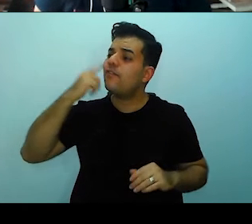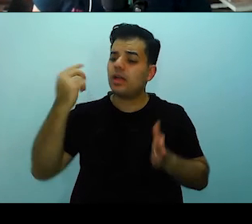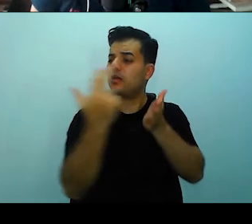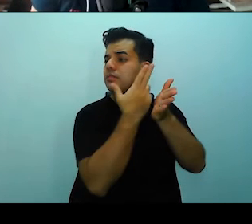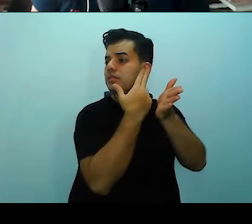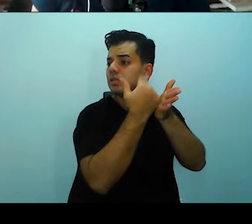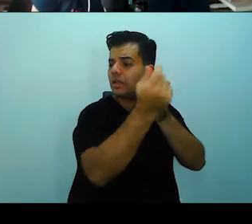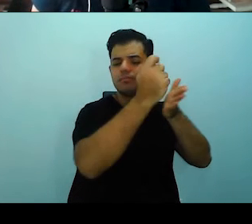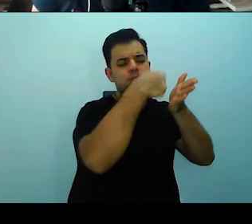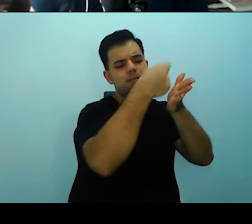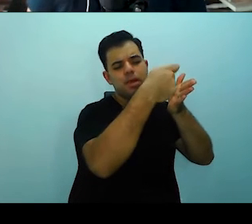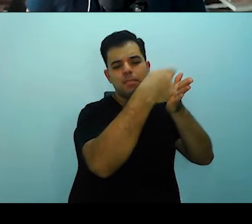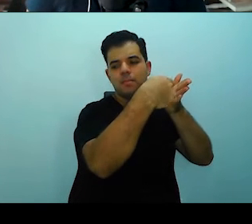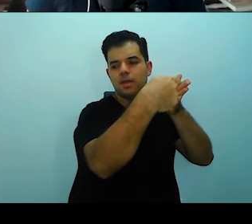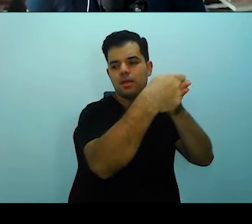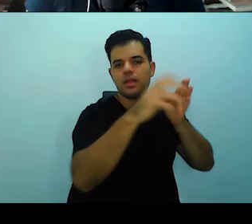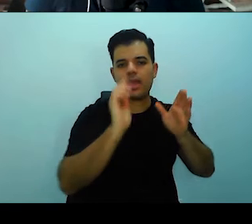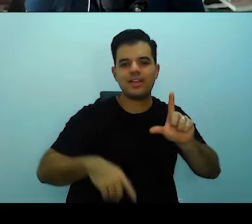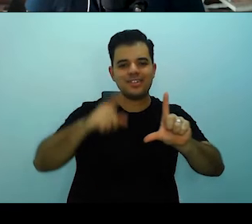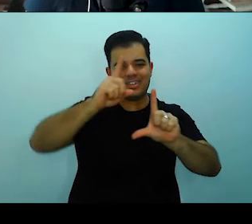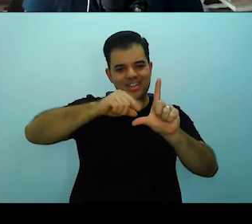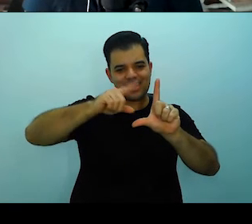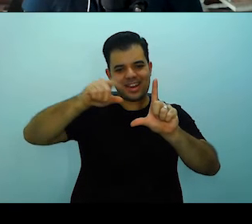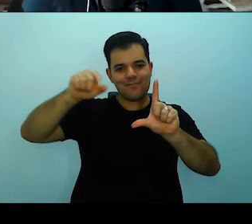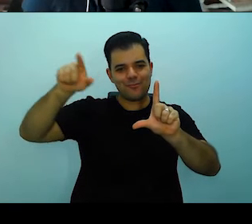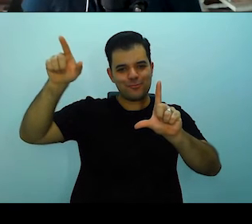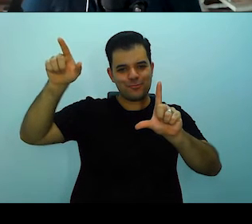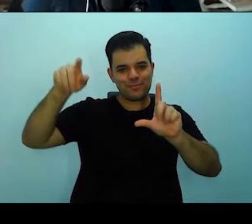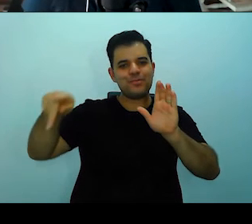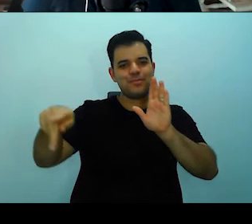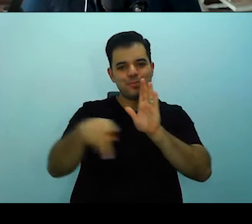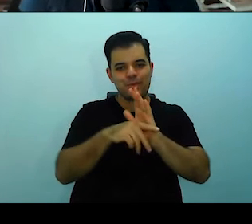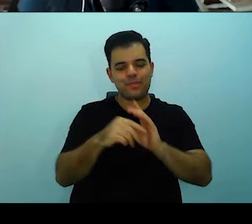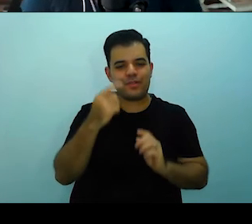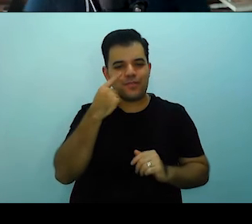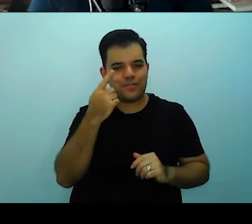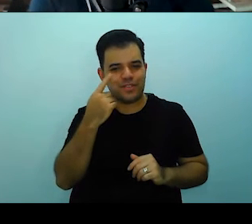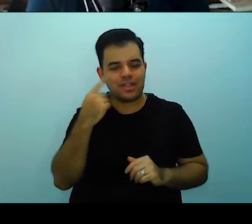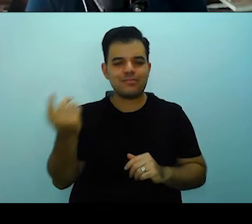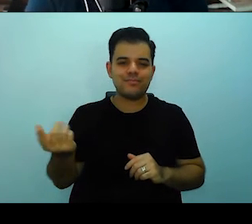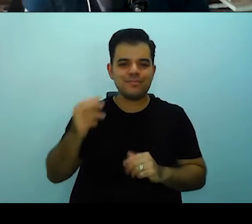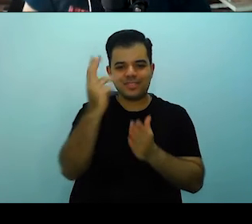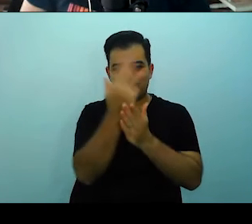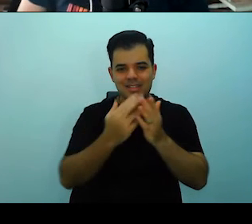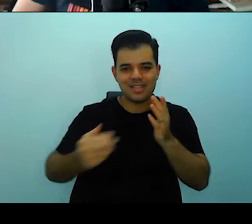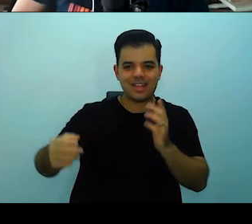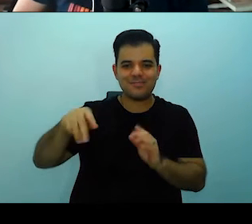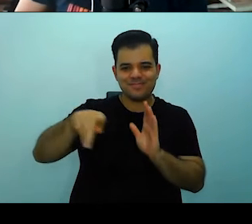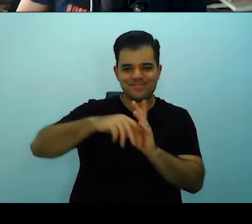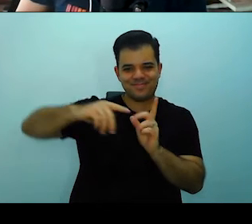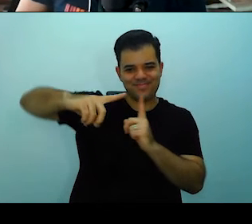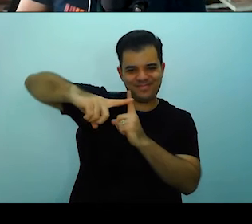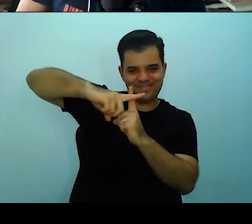função. A gente dá para ele um gráfico, né, de uma função. Parábola para cima, parábola para baixo. E